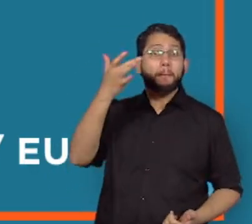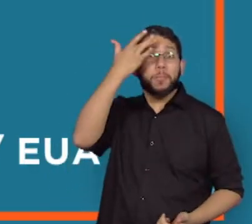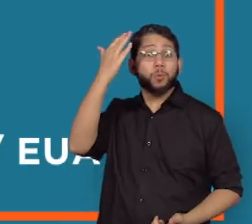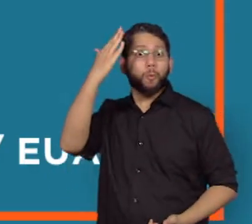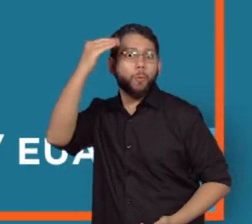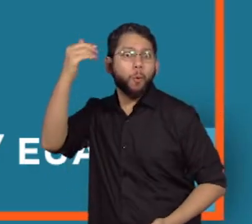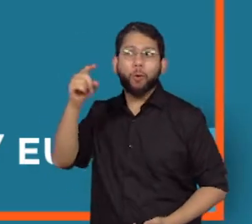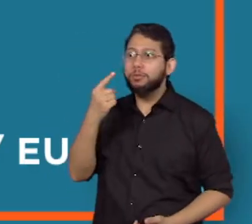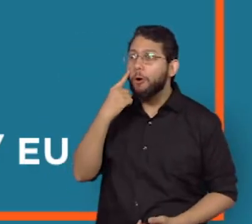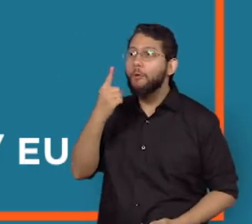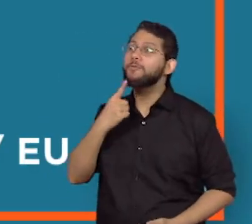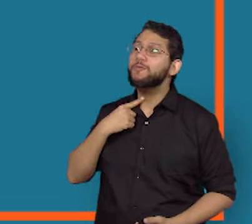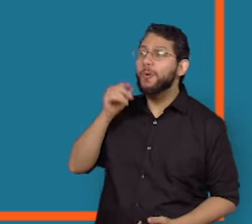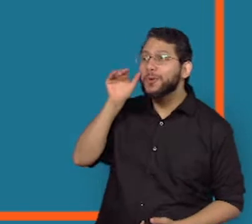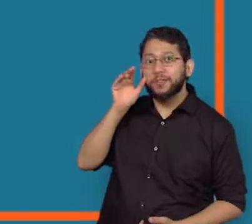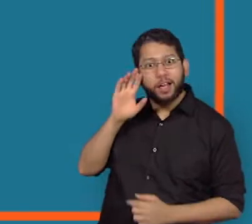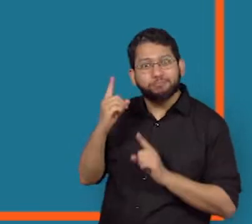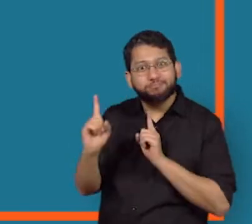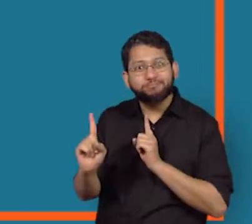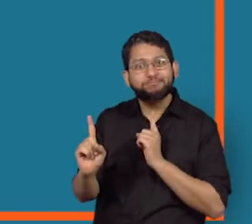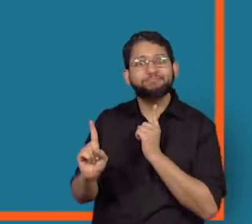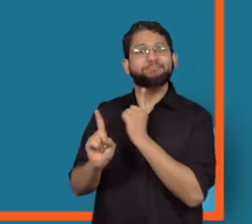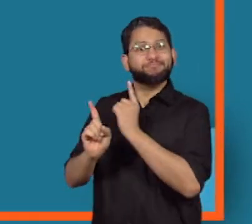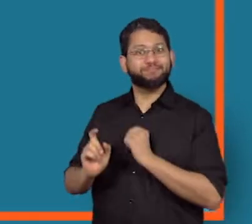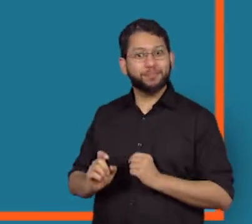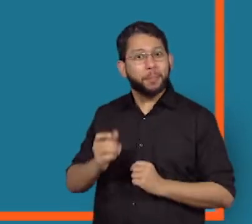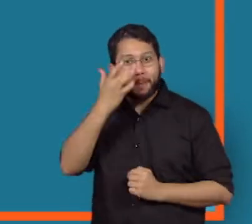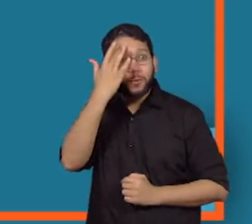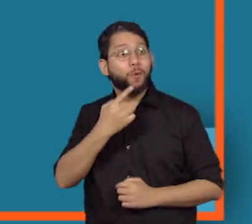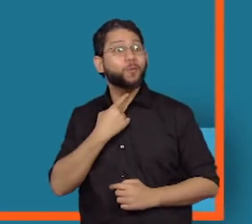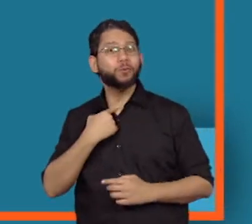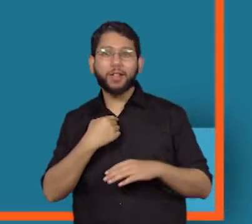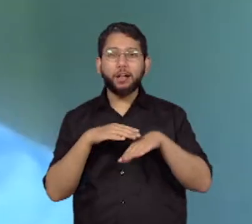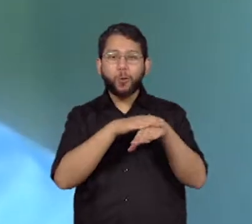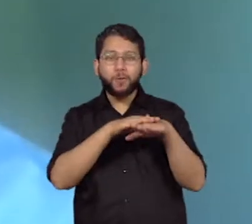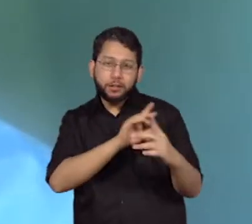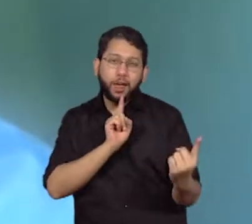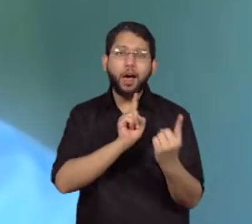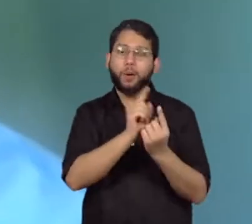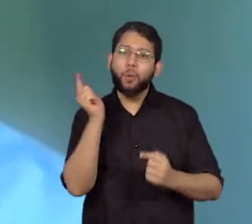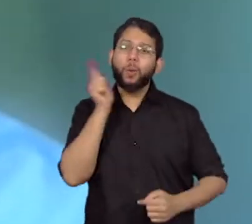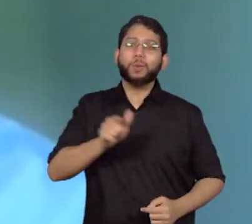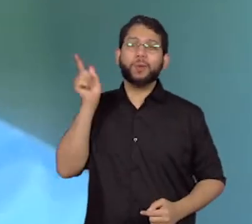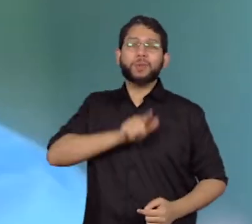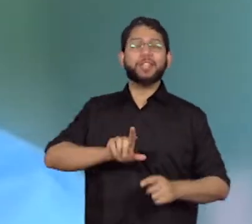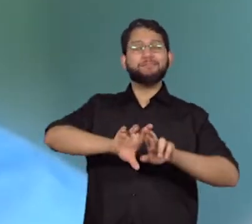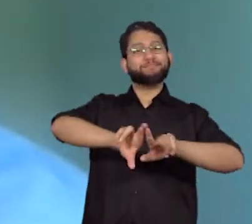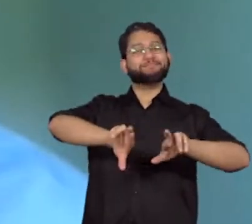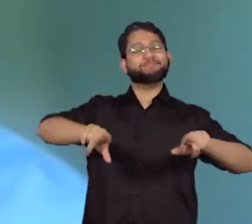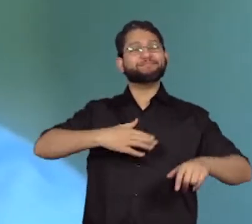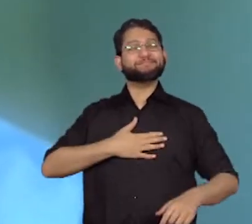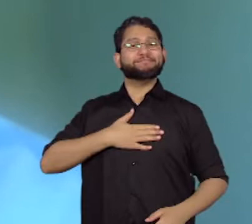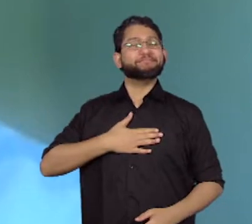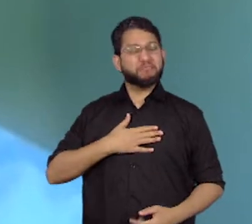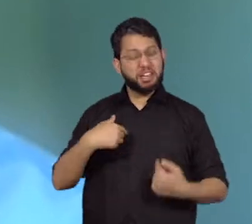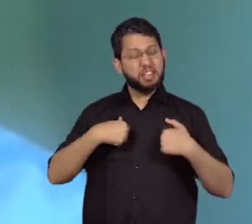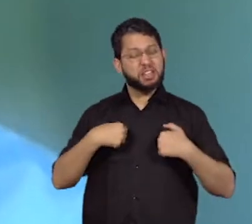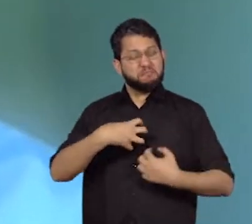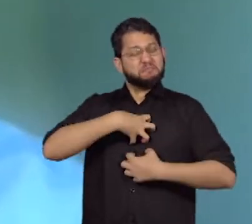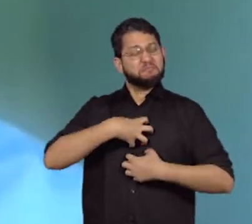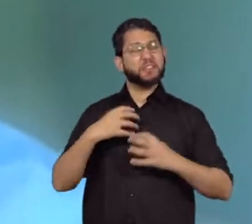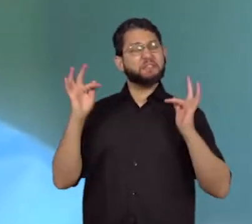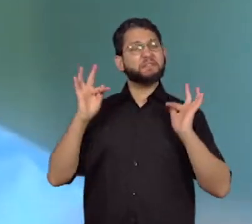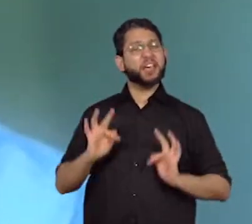Grand Canyon, Estados Unidos e Equador, onde o busto do colunista está coberto por uma lama verde. Eu sou um cara